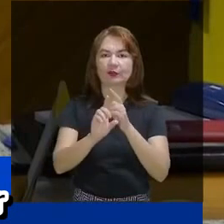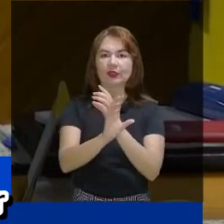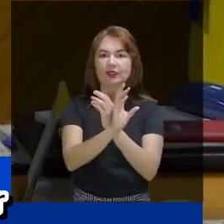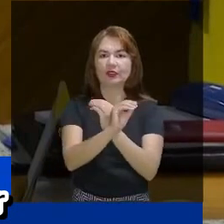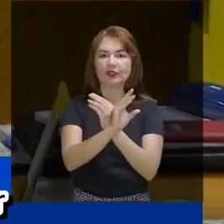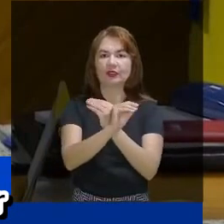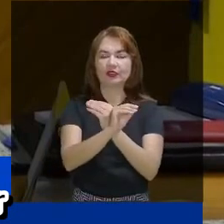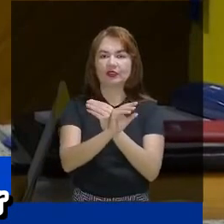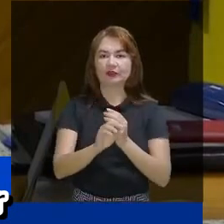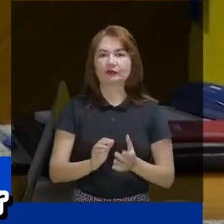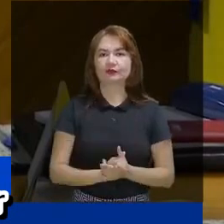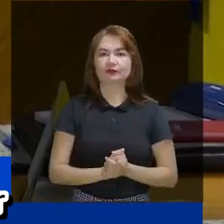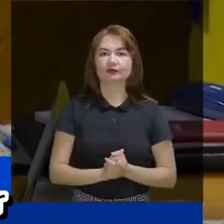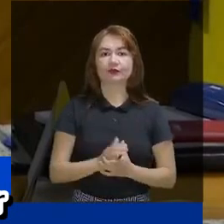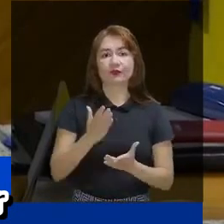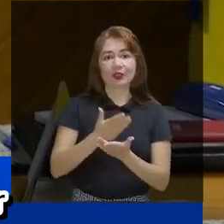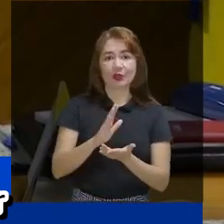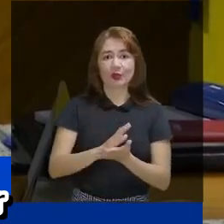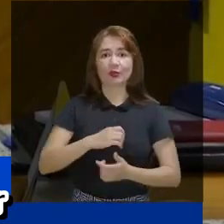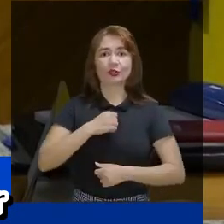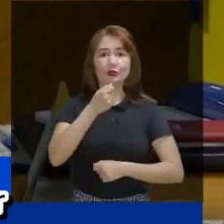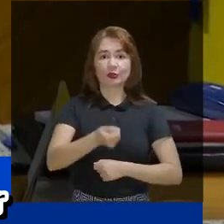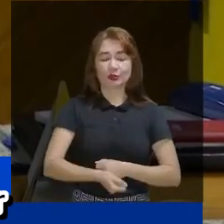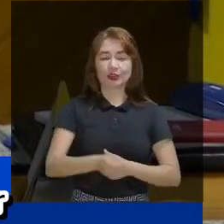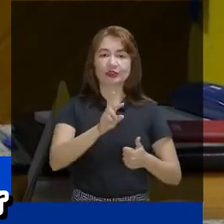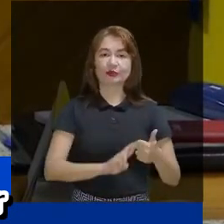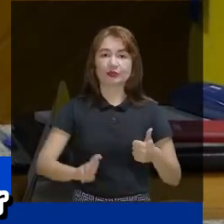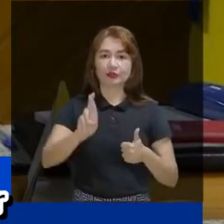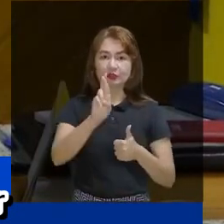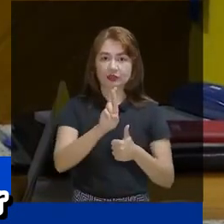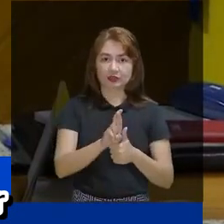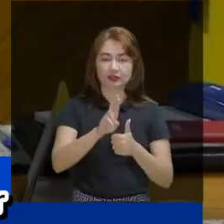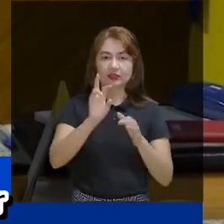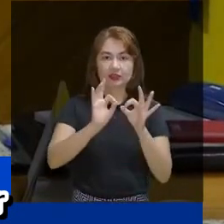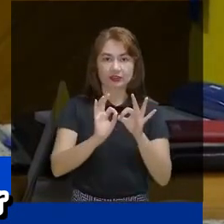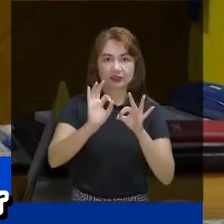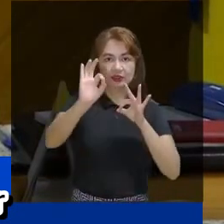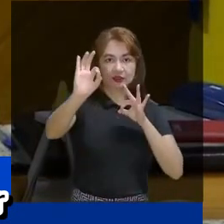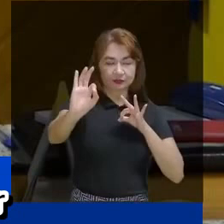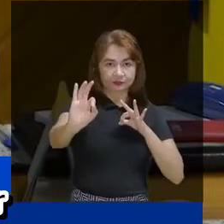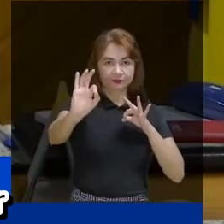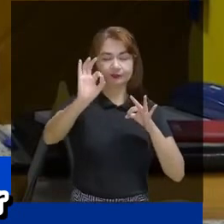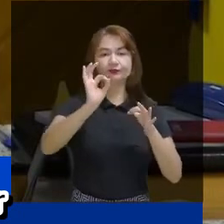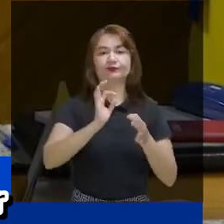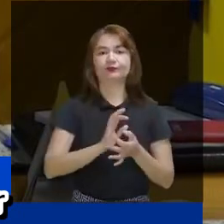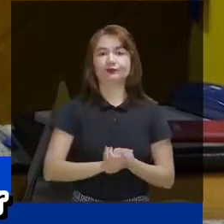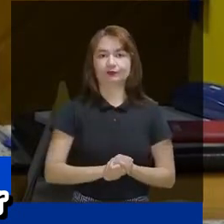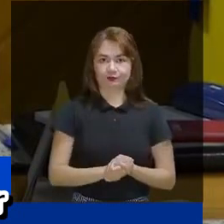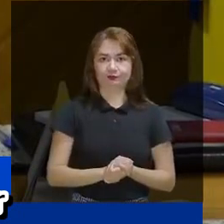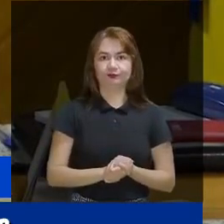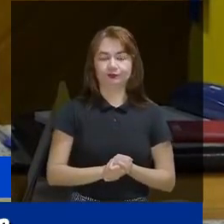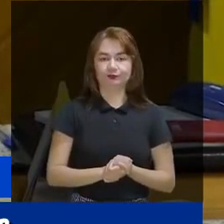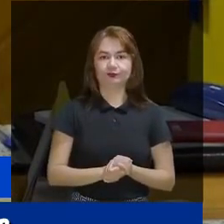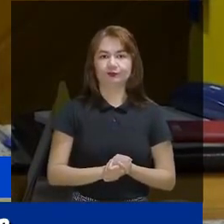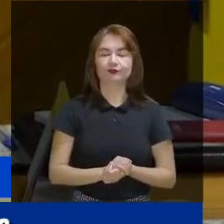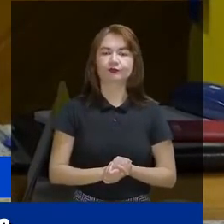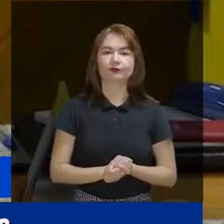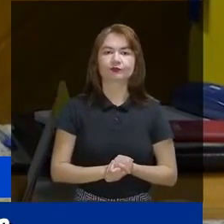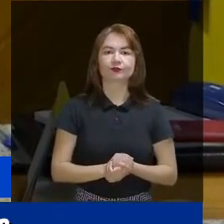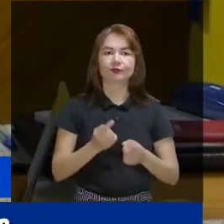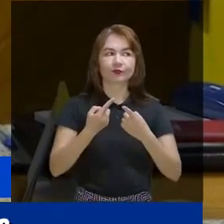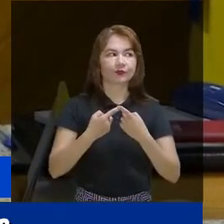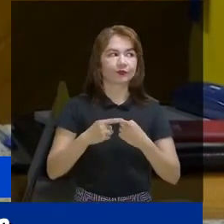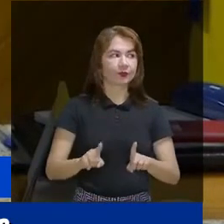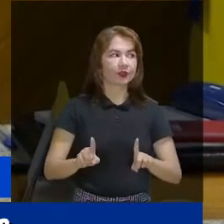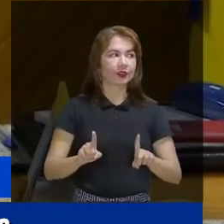Alguns juízes, membros e o nosso procurador regional eleitoral estão justificadamente fora da sede,